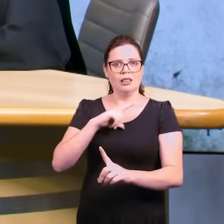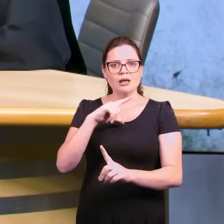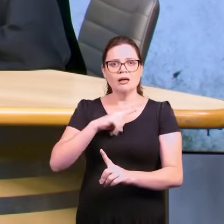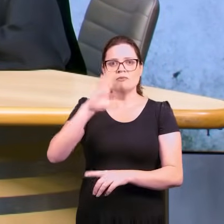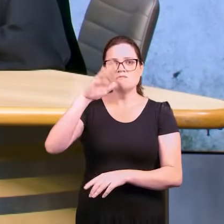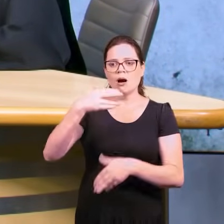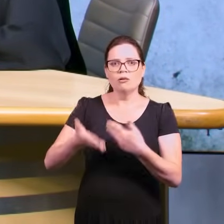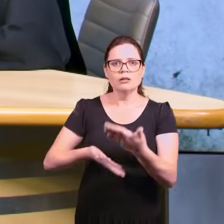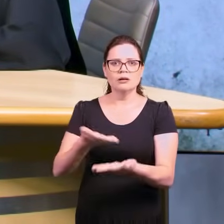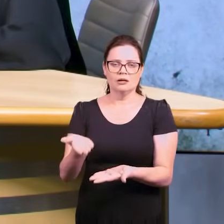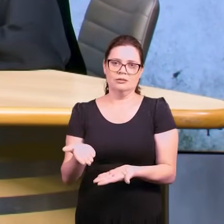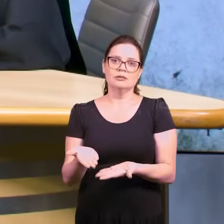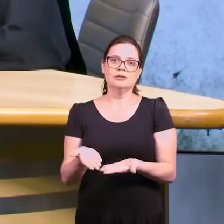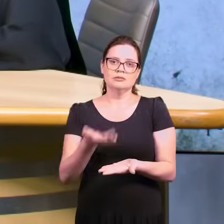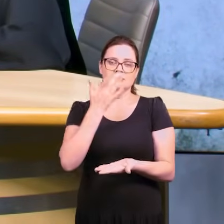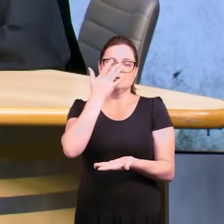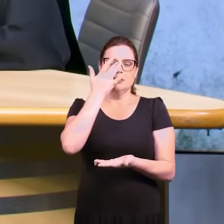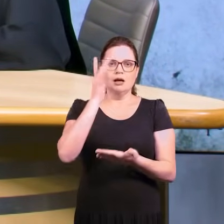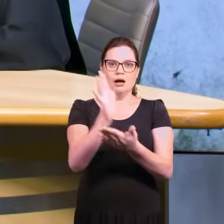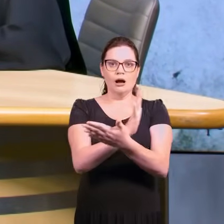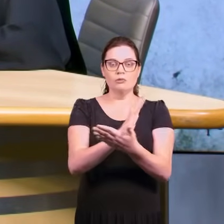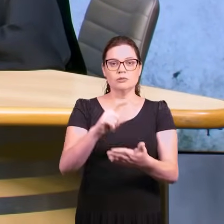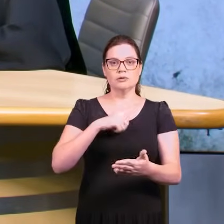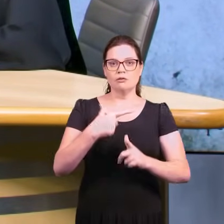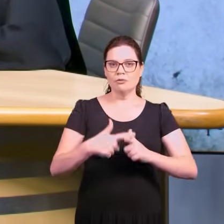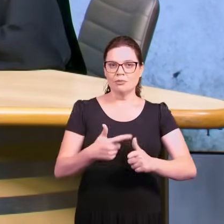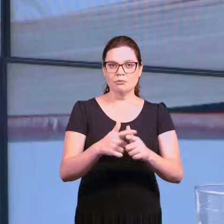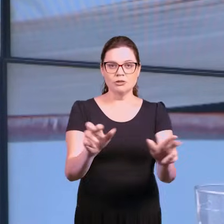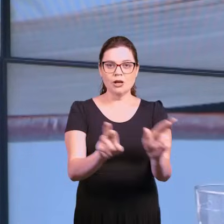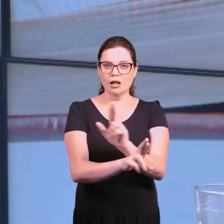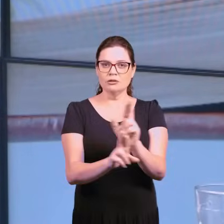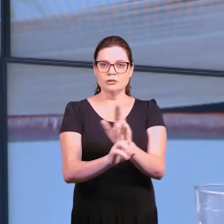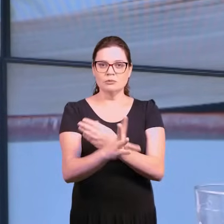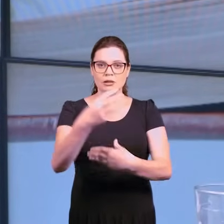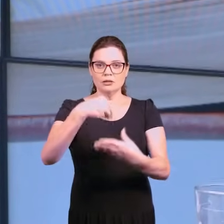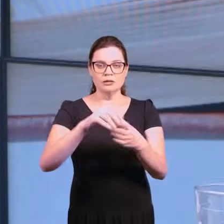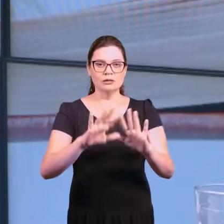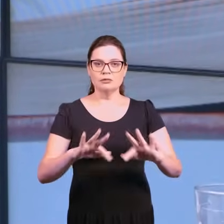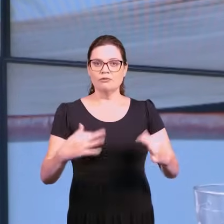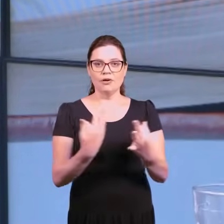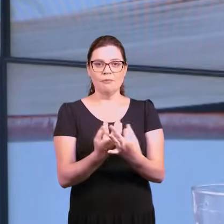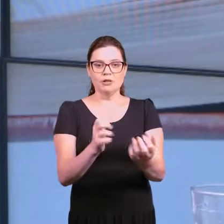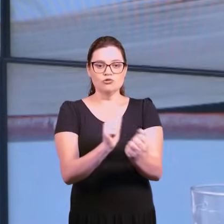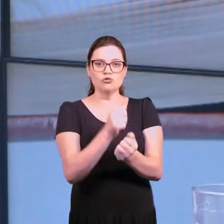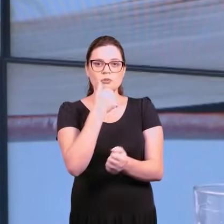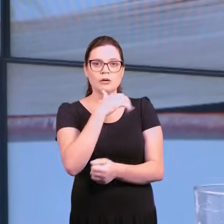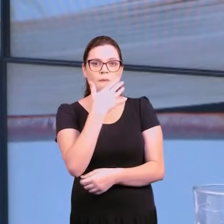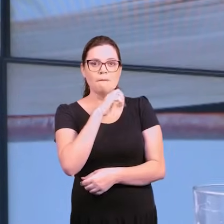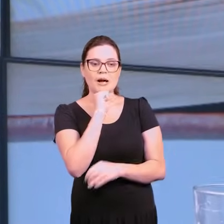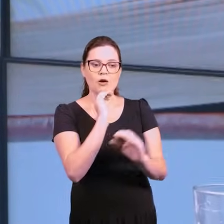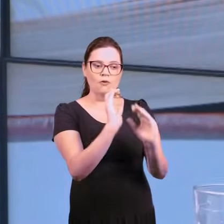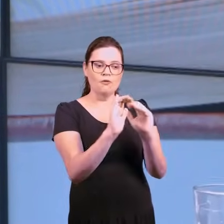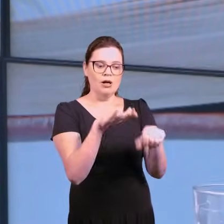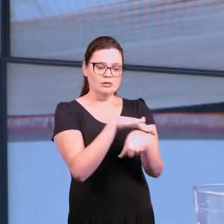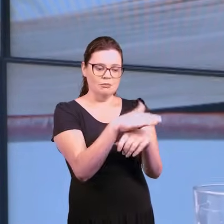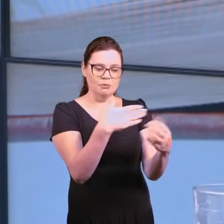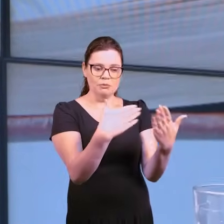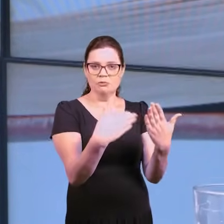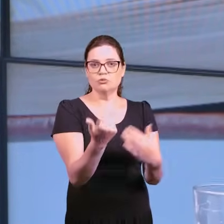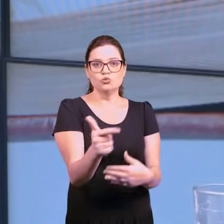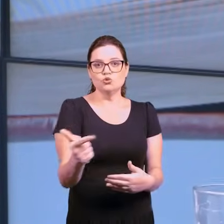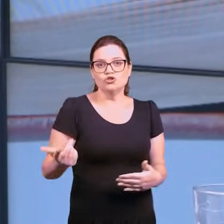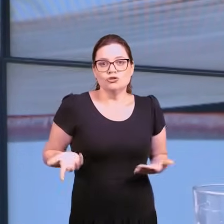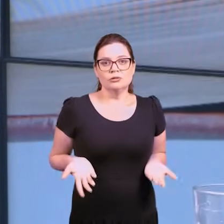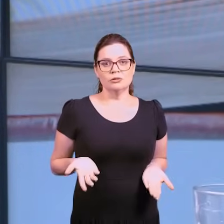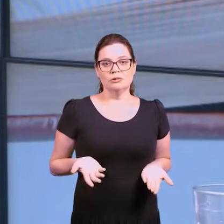maltratados. Alguns tiveram problema de relacionamento na conversa com os pais. Às vezes não tinha diálogo dentro de